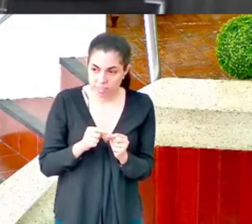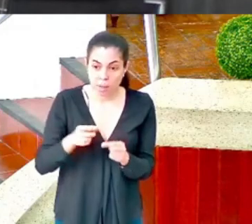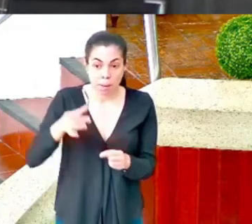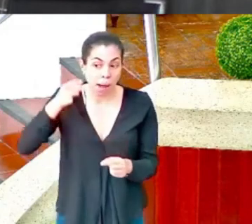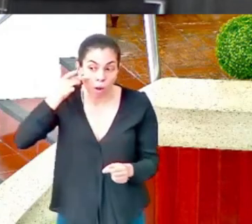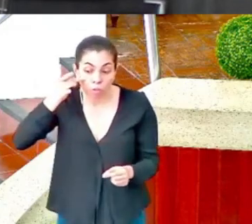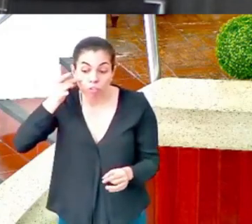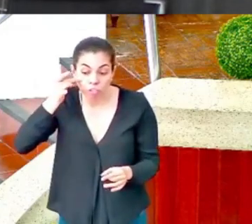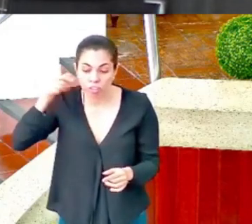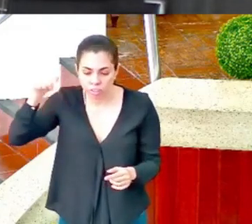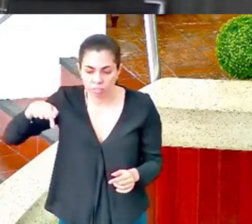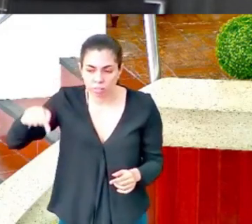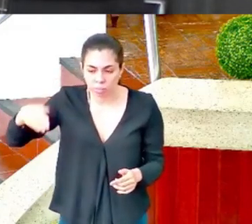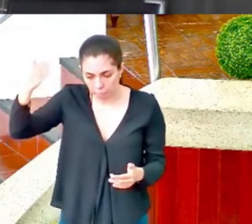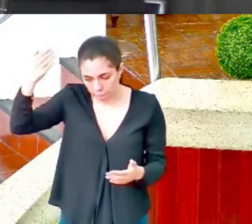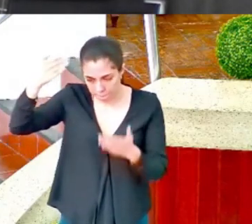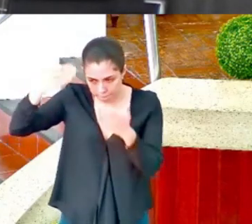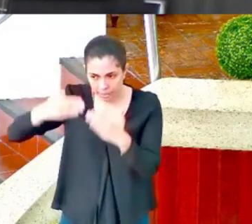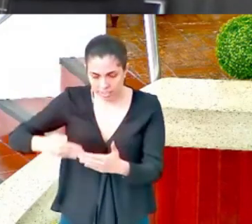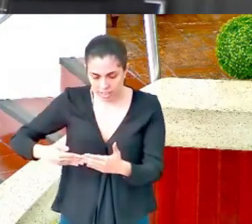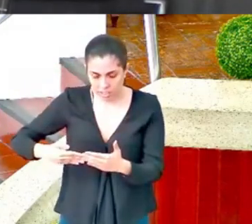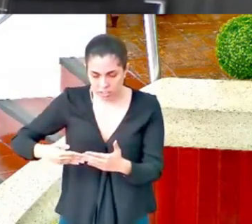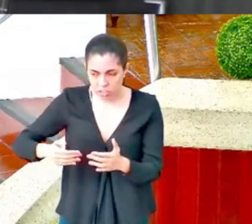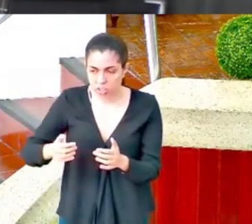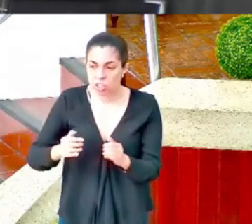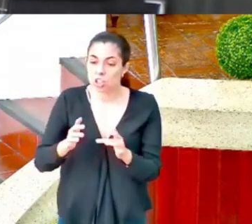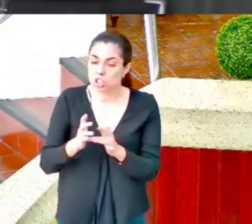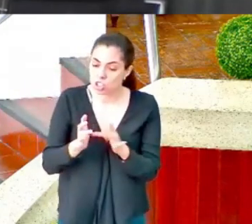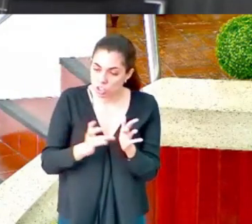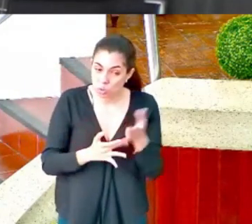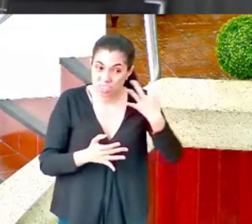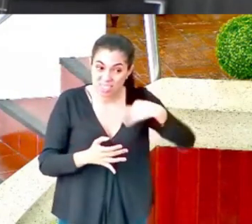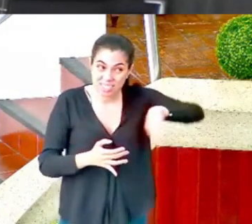nós. Uma segunda coisa muito importante,